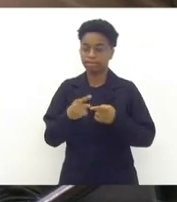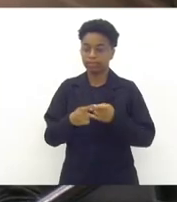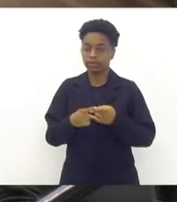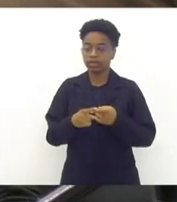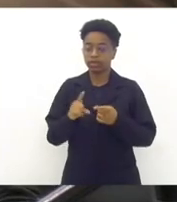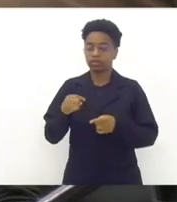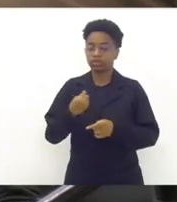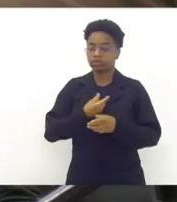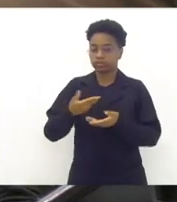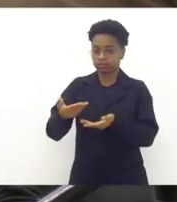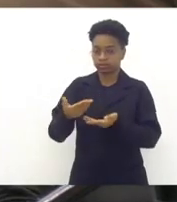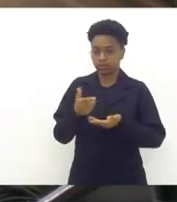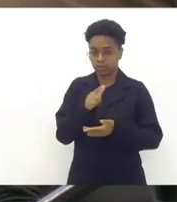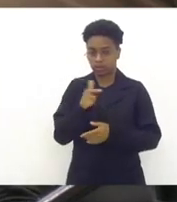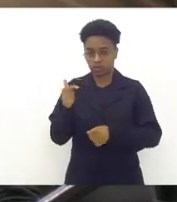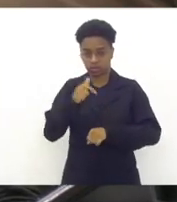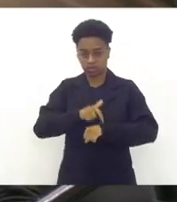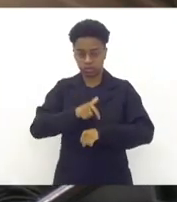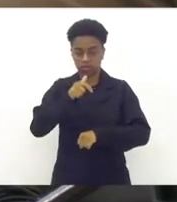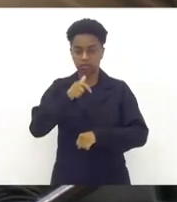em outras oitivas,